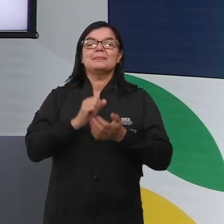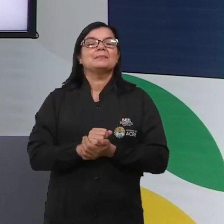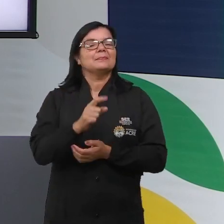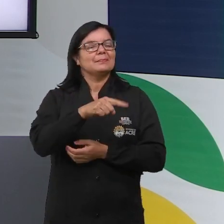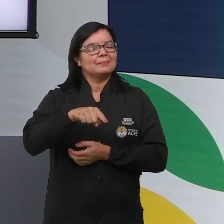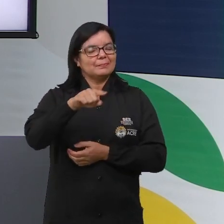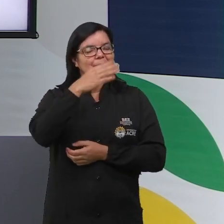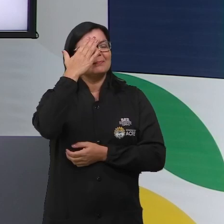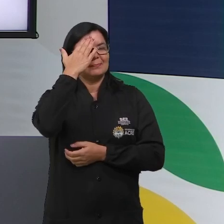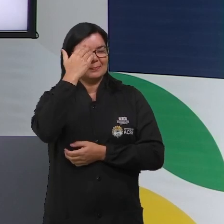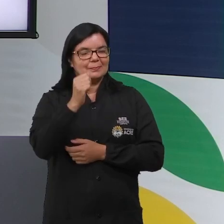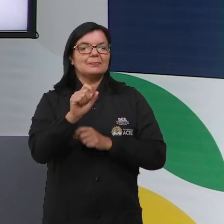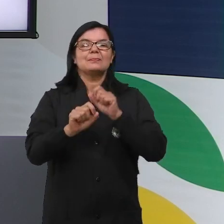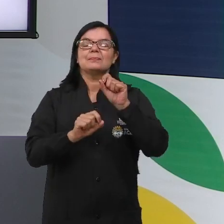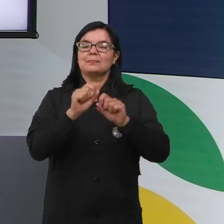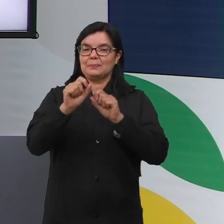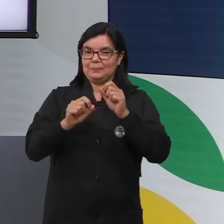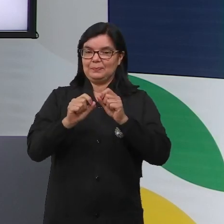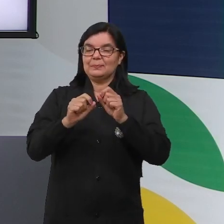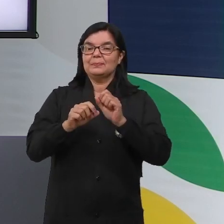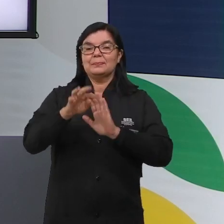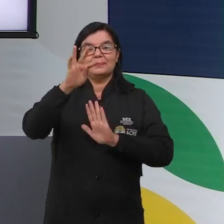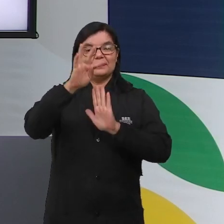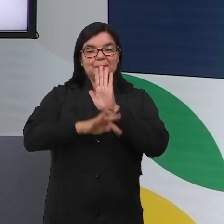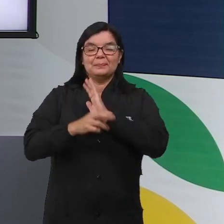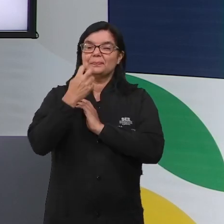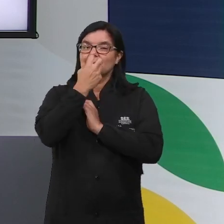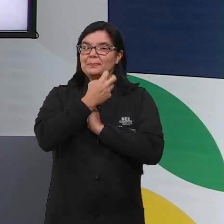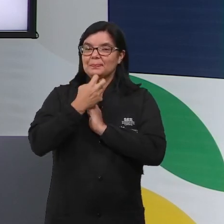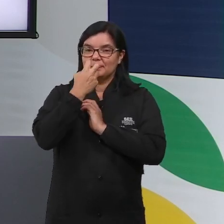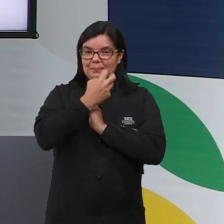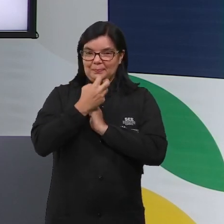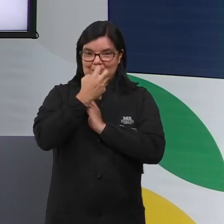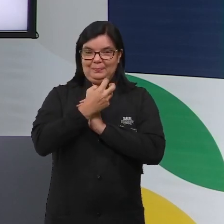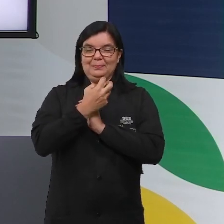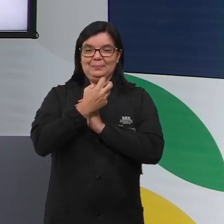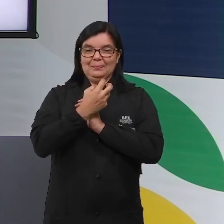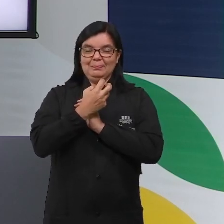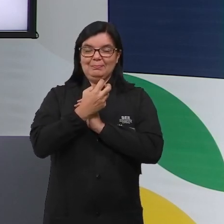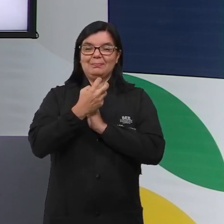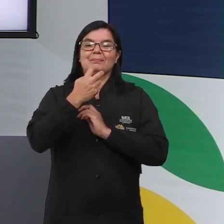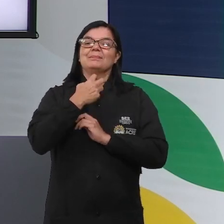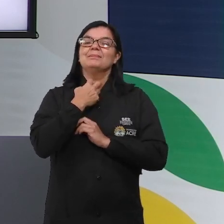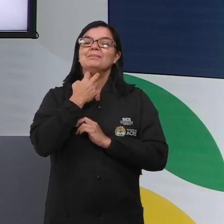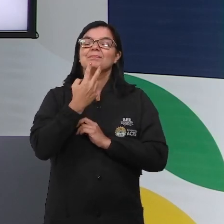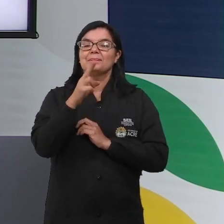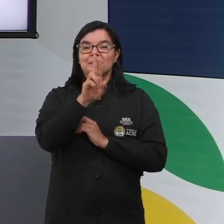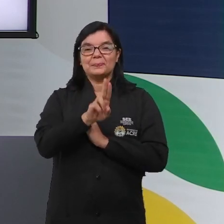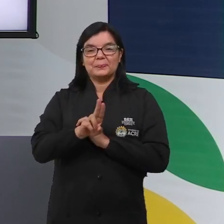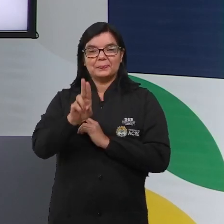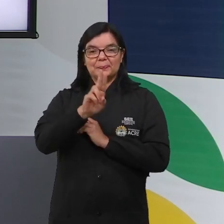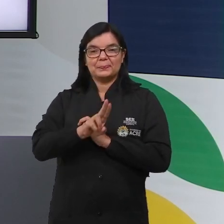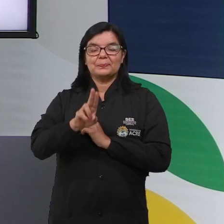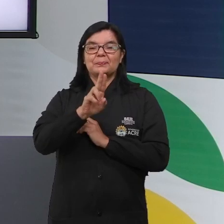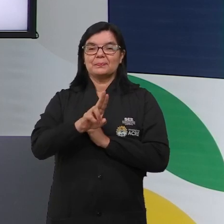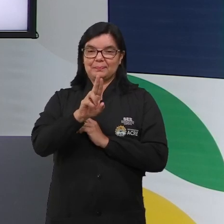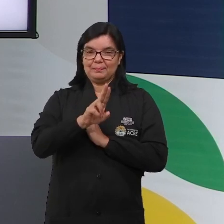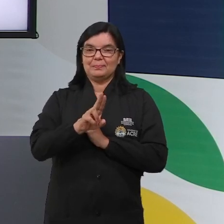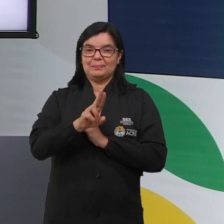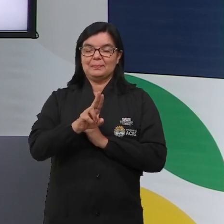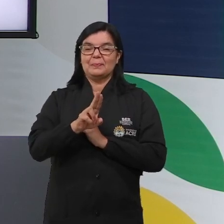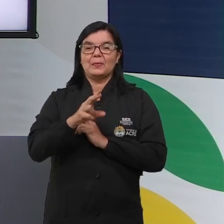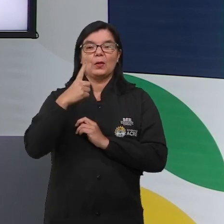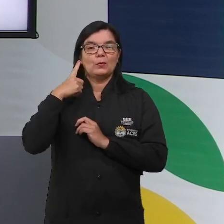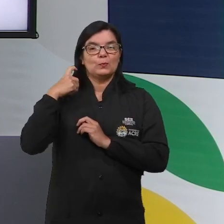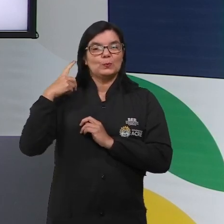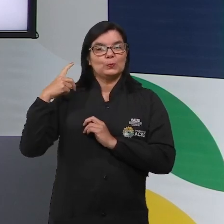deve saber o que são textos orais, não é mesmo? A oralidade, o uso da palavra